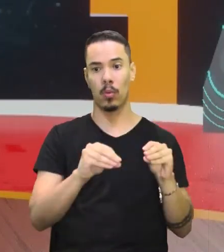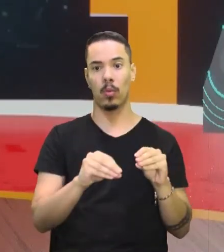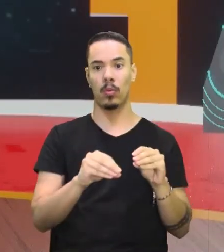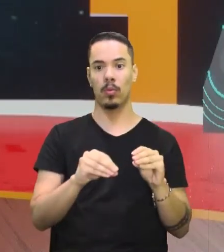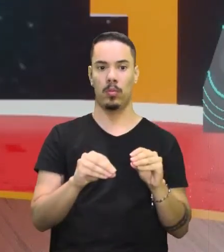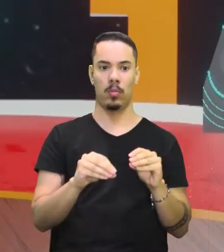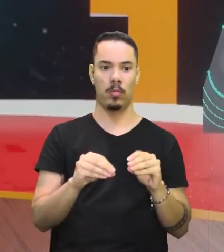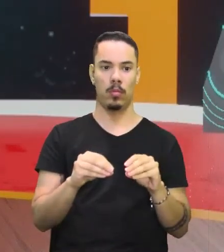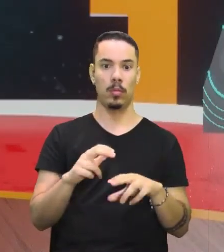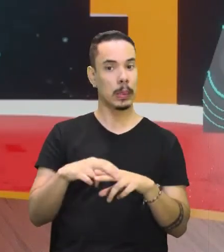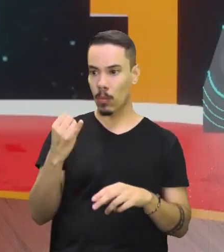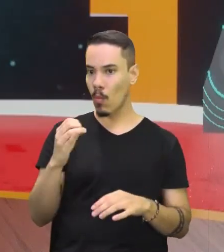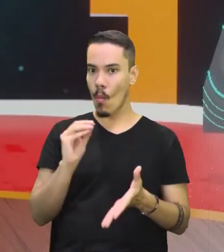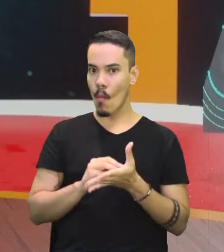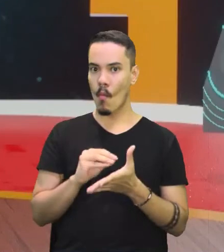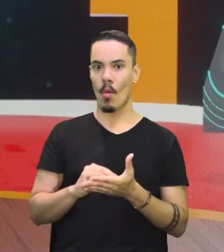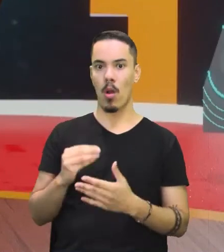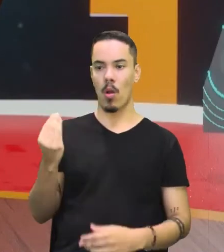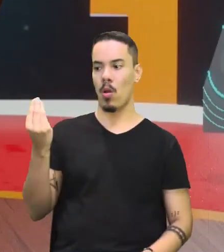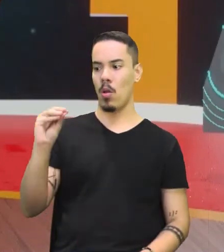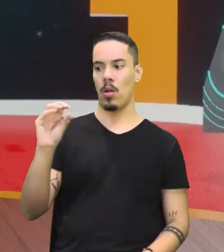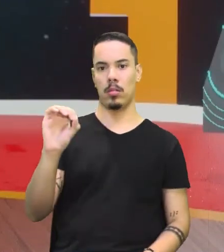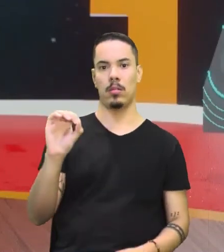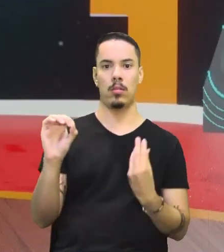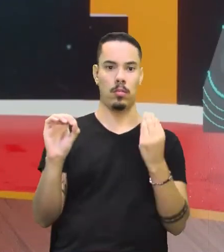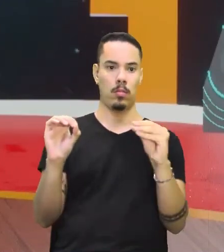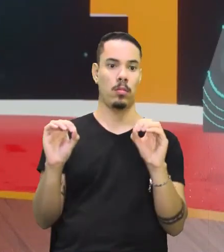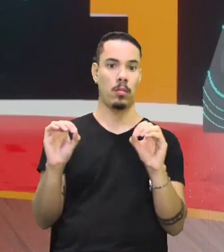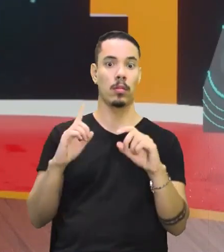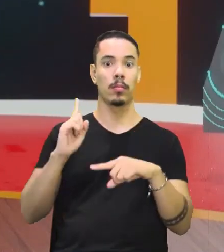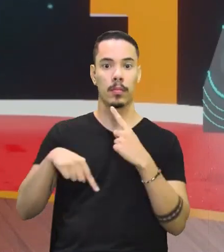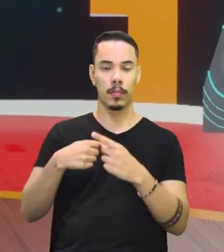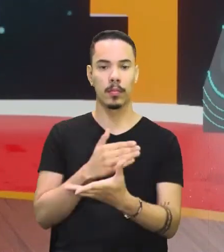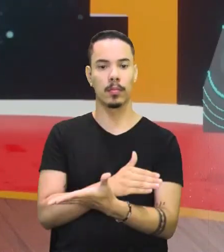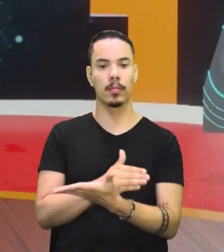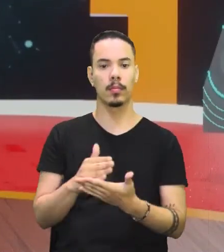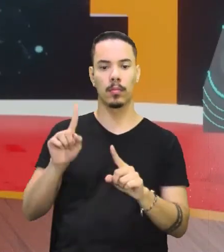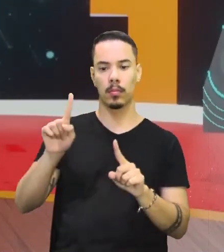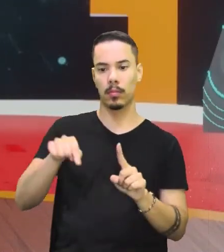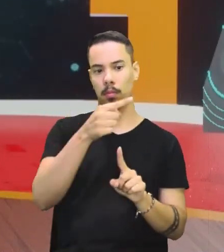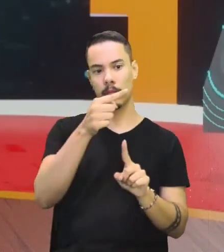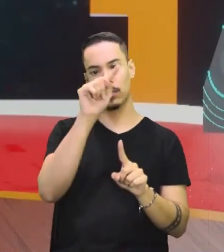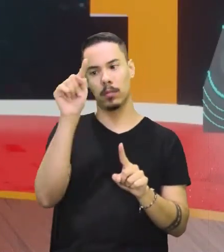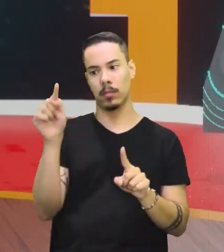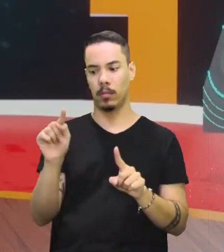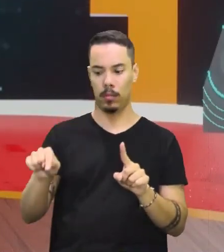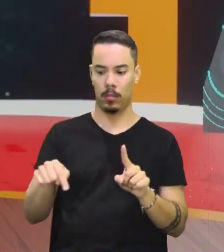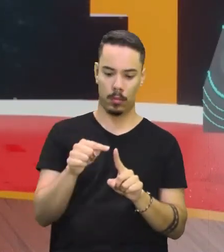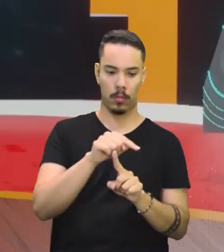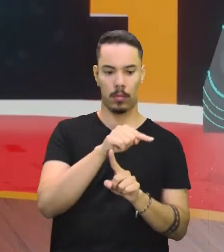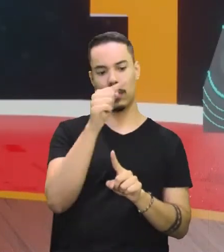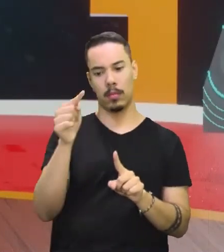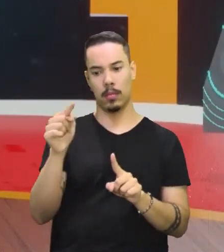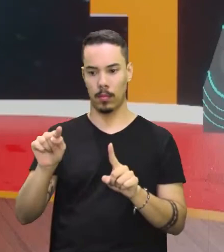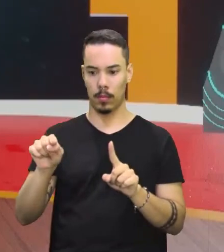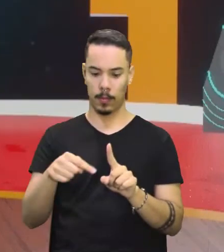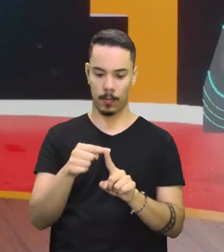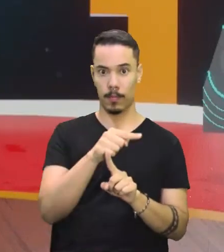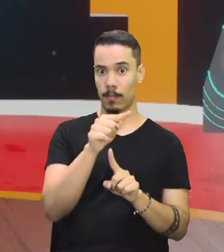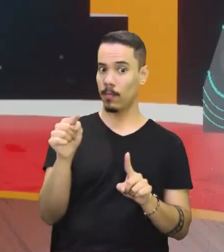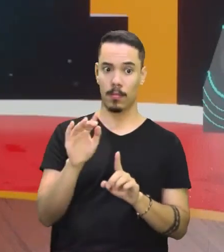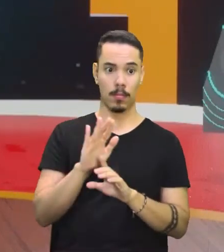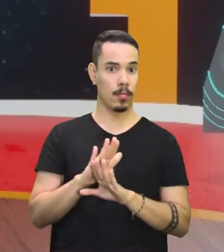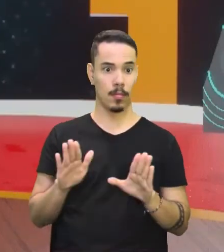com zeros. E claro, né? Aí depois começa o procedimento. Multiplica, soma, multiplica, soma, multiplica,